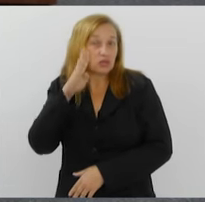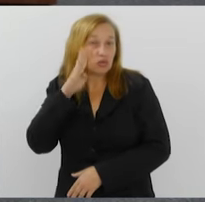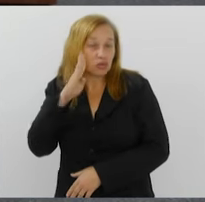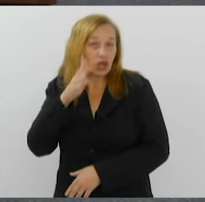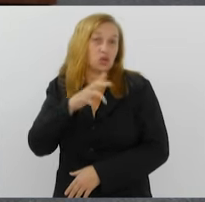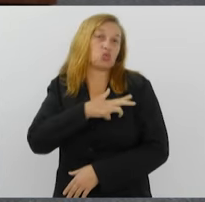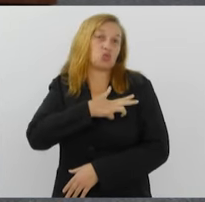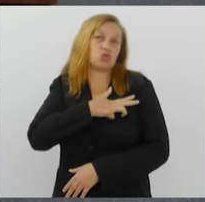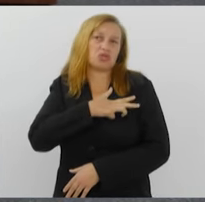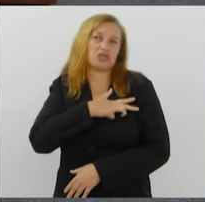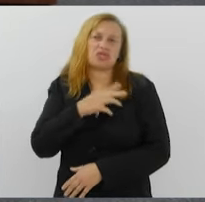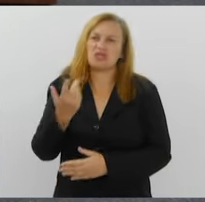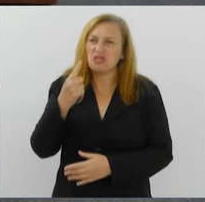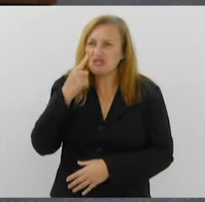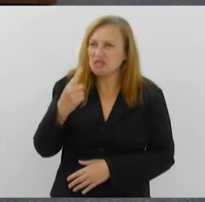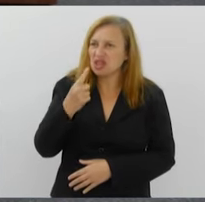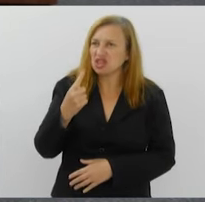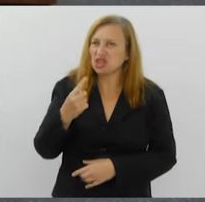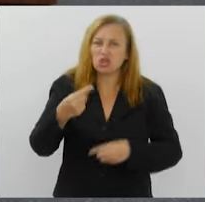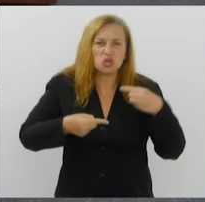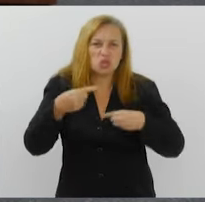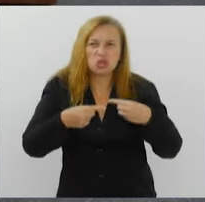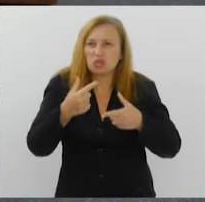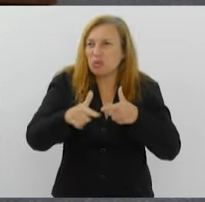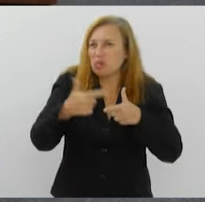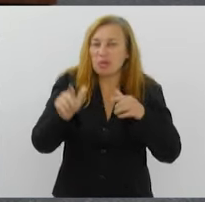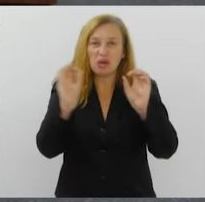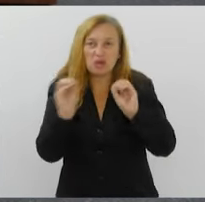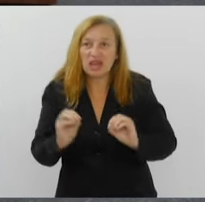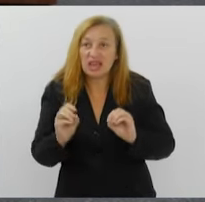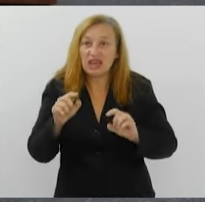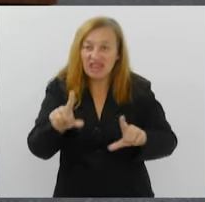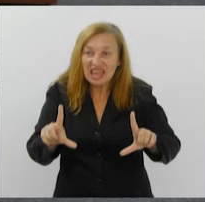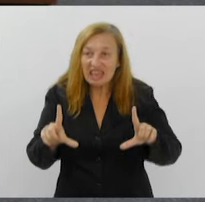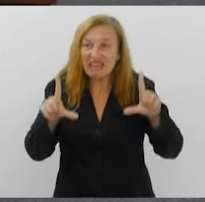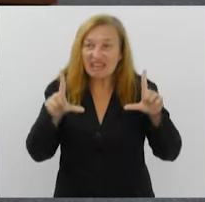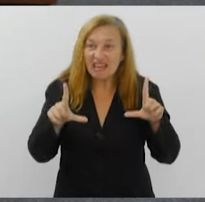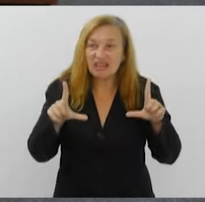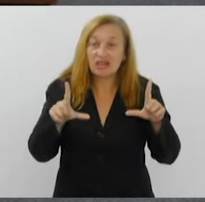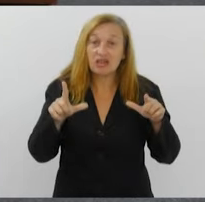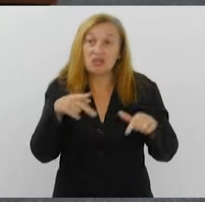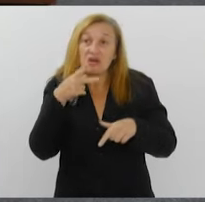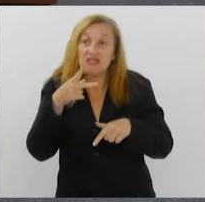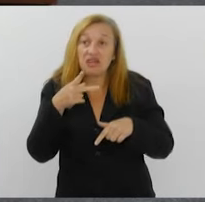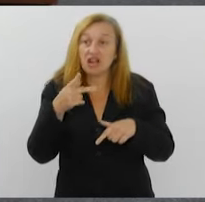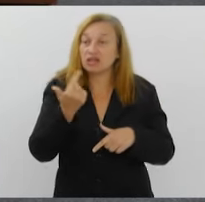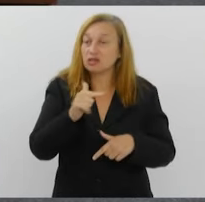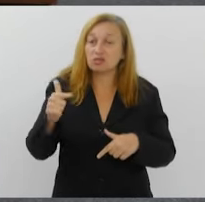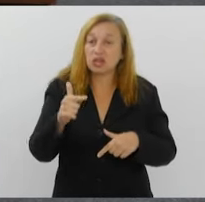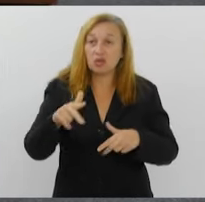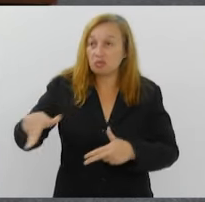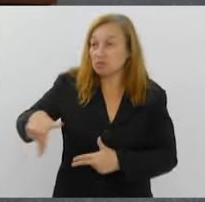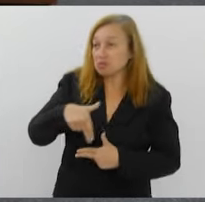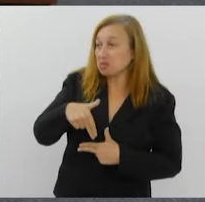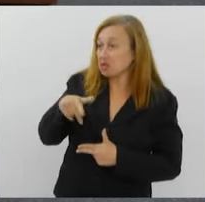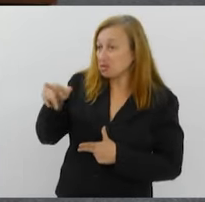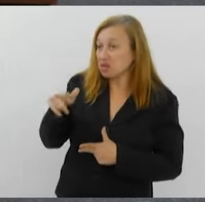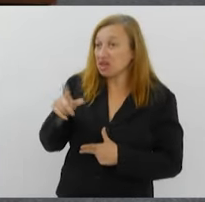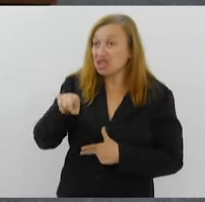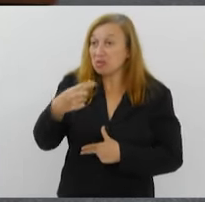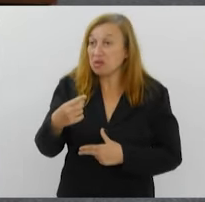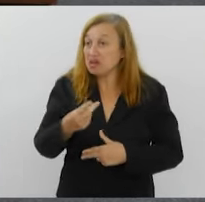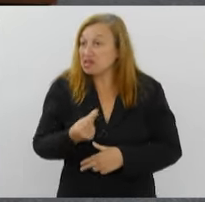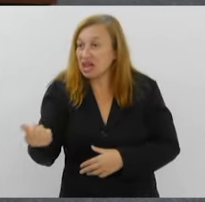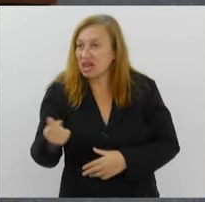chega. Não vem discutir os problemas. Chega aqui, faz graça, faz uma intervenção, não tem nem o peito de ir à tribuna. Depois vai embora.